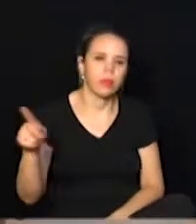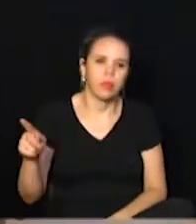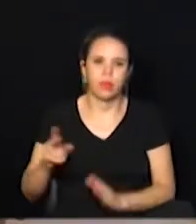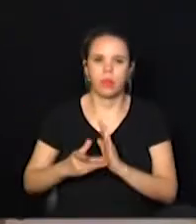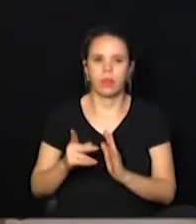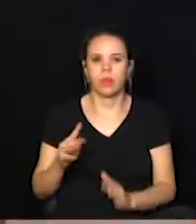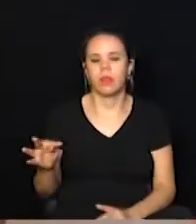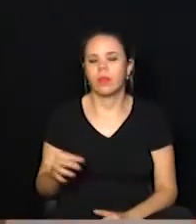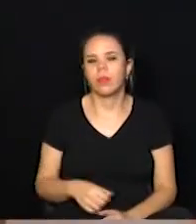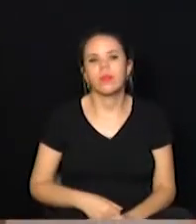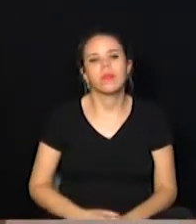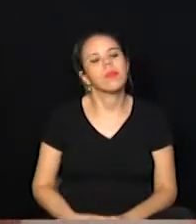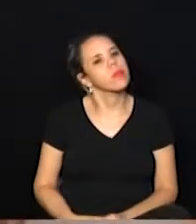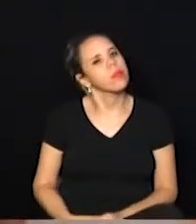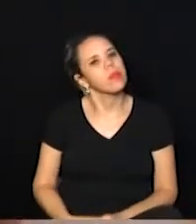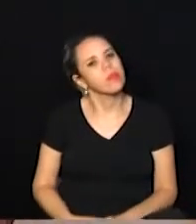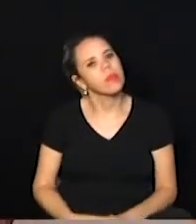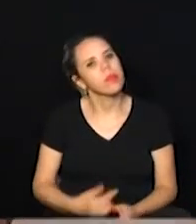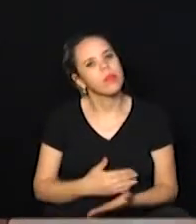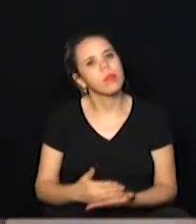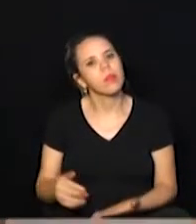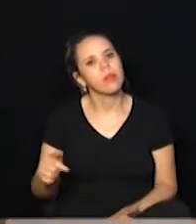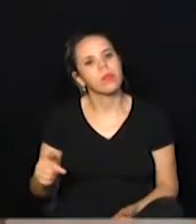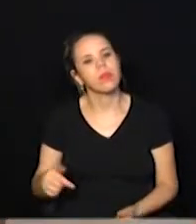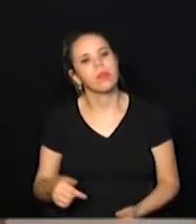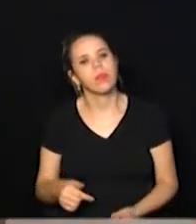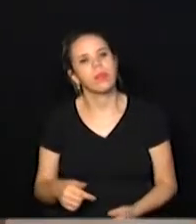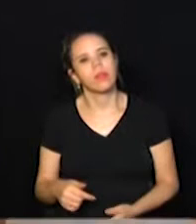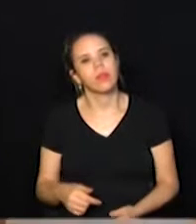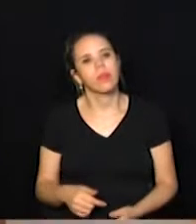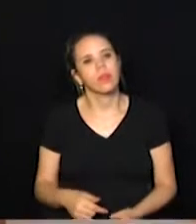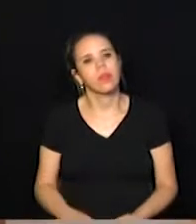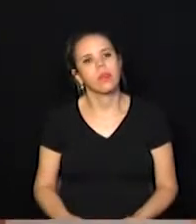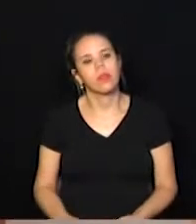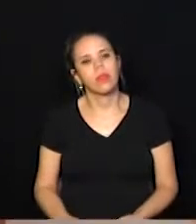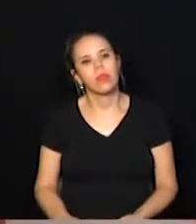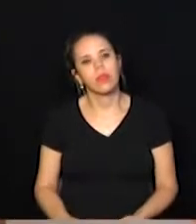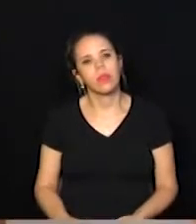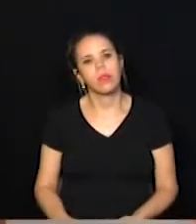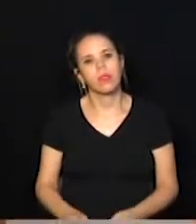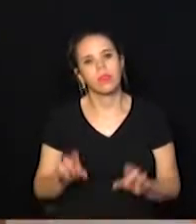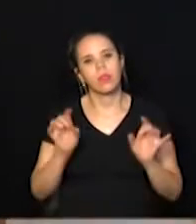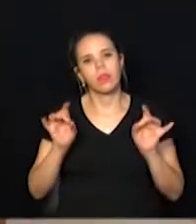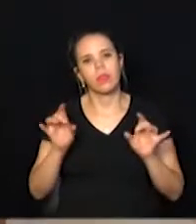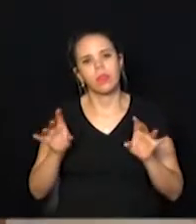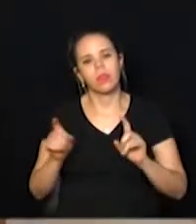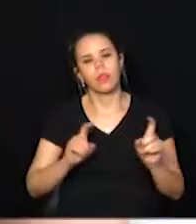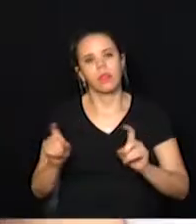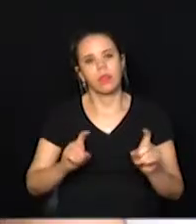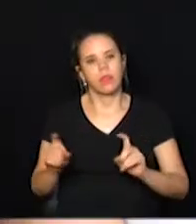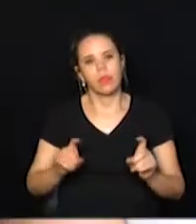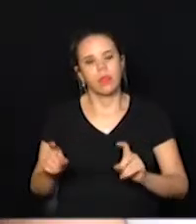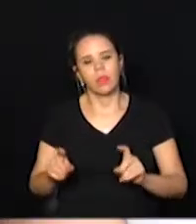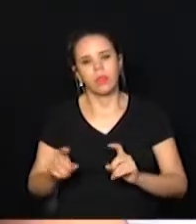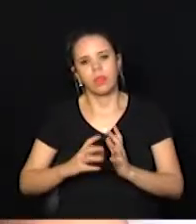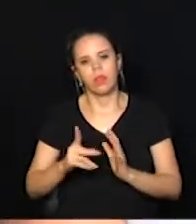partido. Bom, antes para a gente dar início aqui, né, a essa reunião extraordinária, que é uma iniciativa da